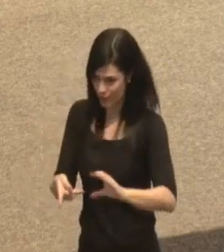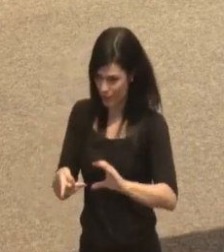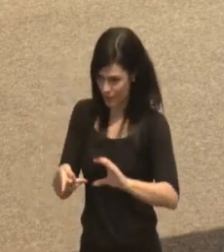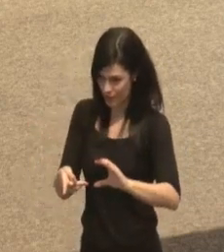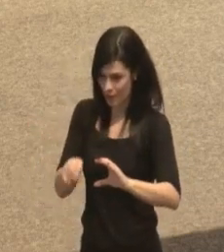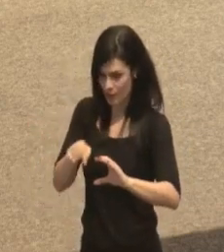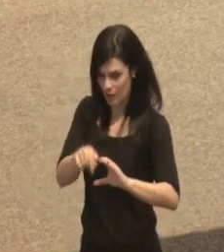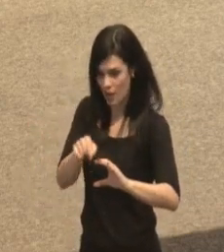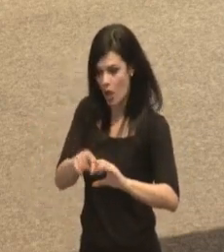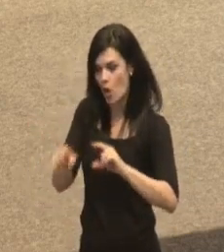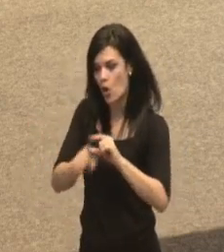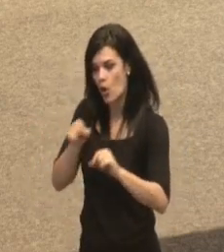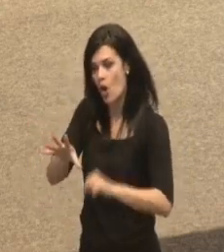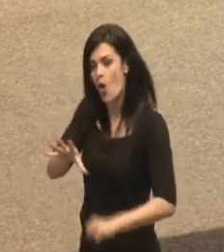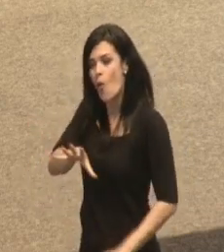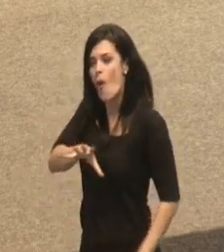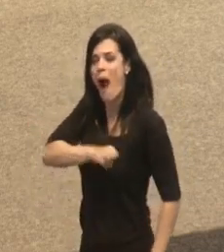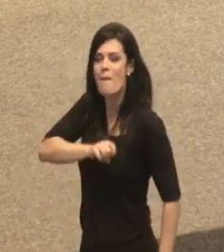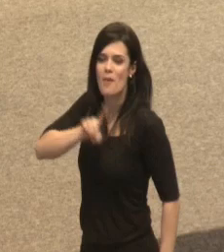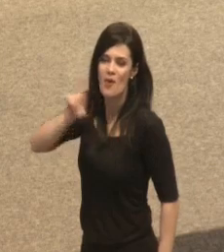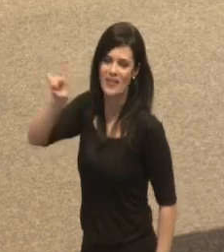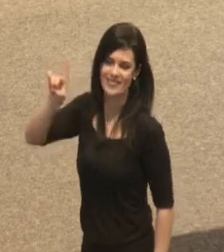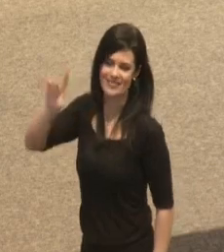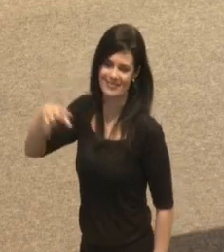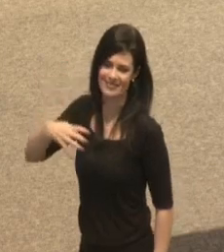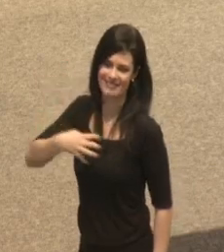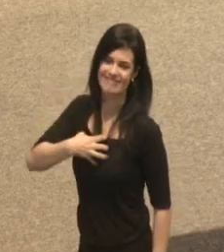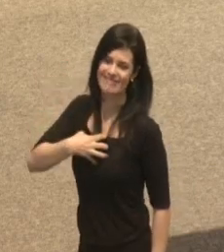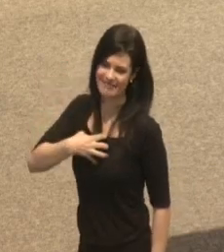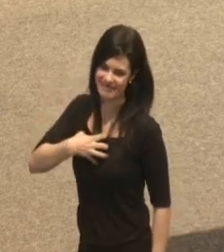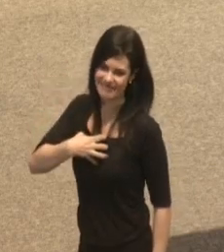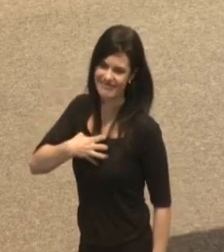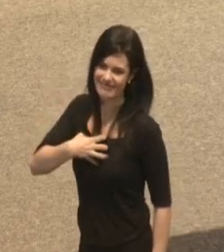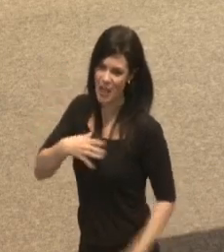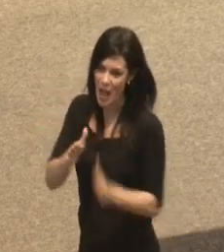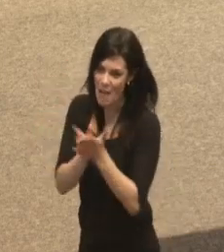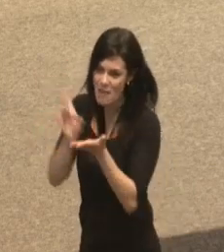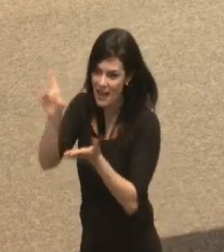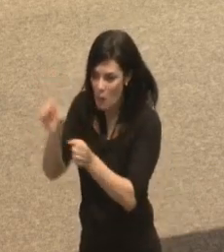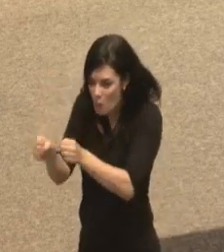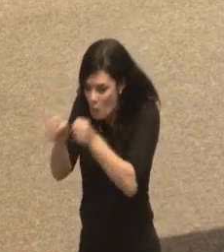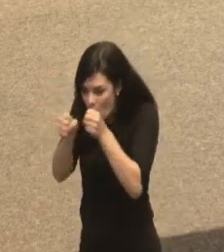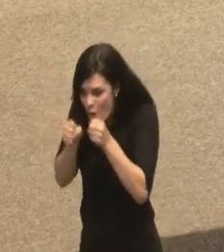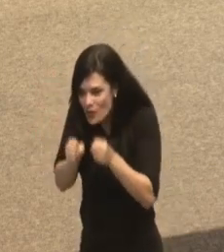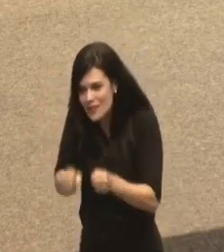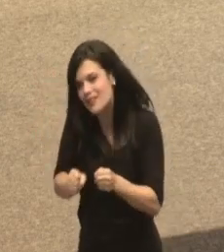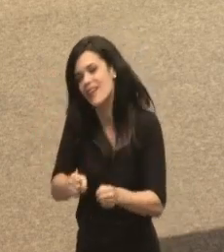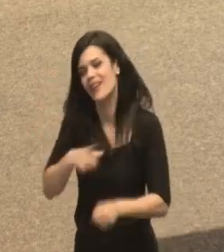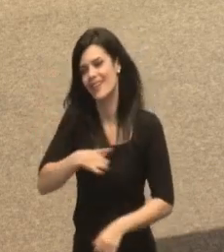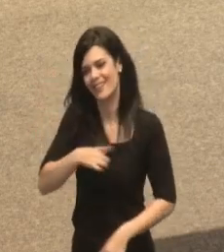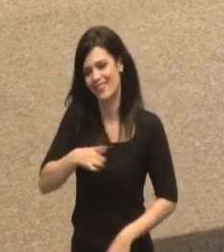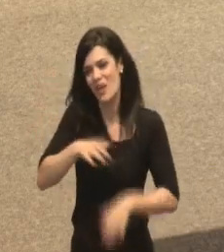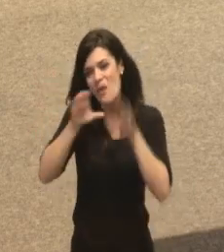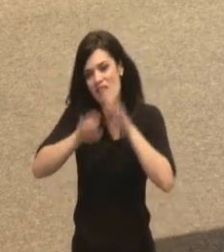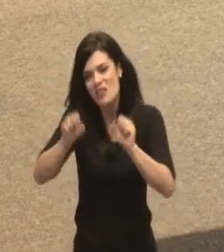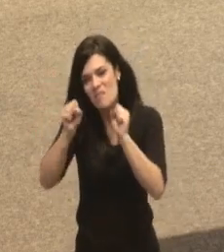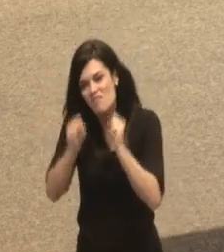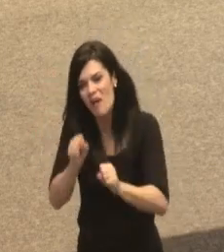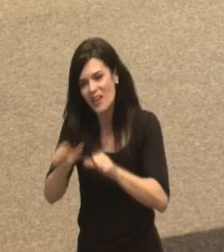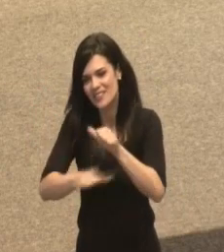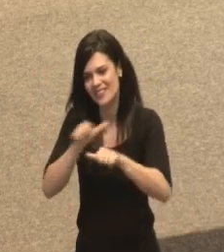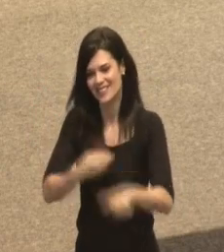na Cristolândia é o amor de Deus, é o poder da palavra de Deus, o poder transformador do Evangelho.